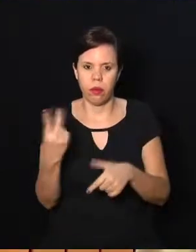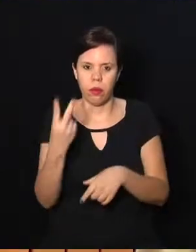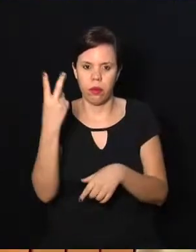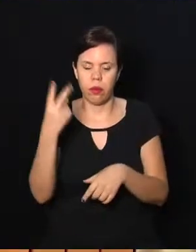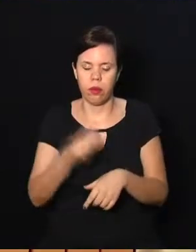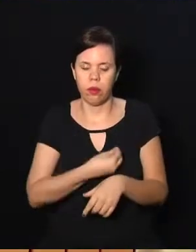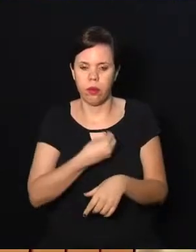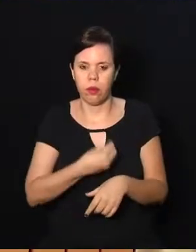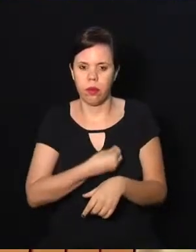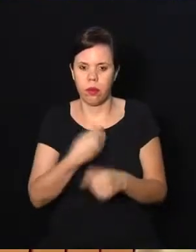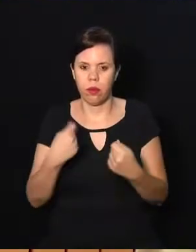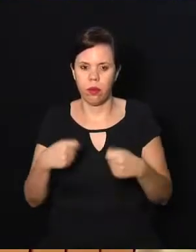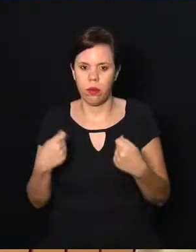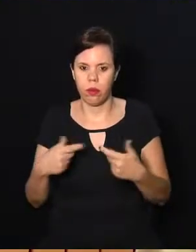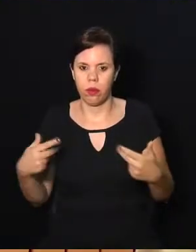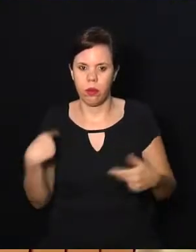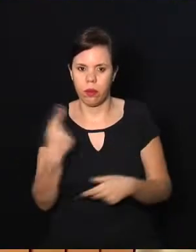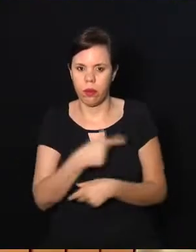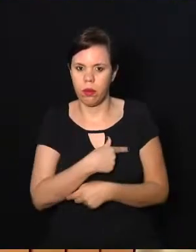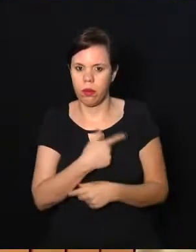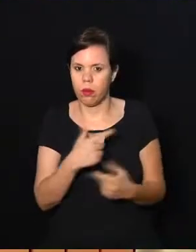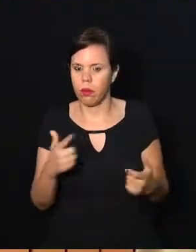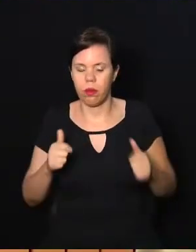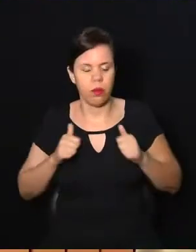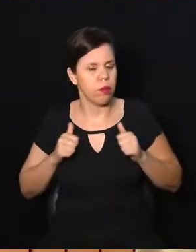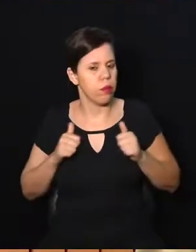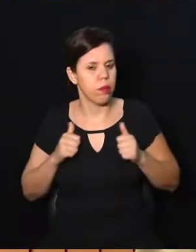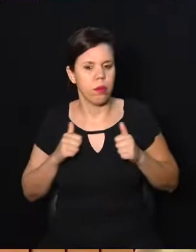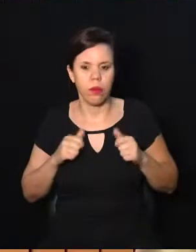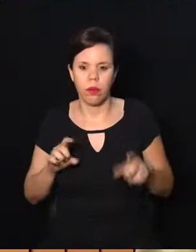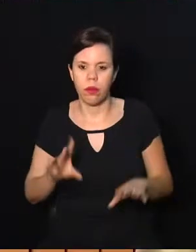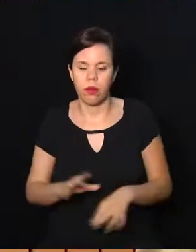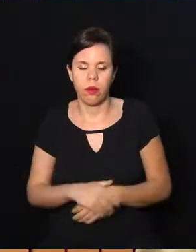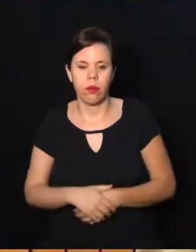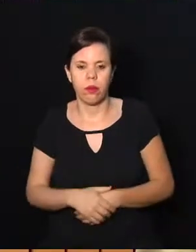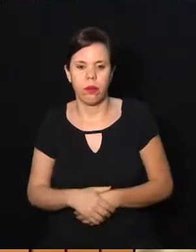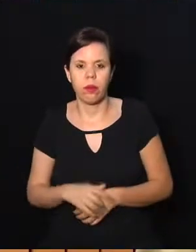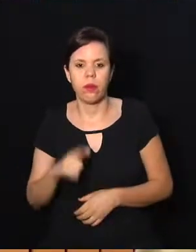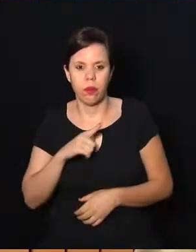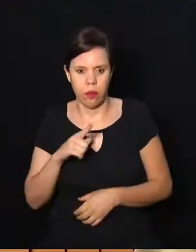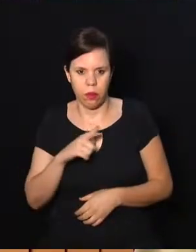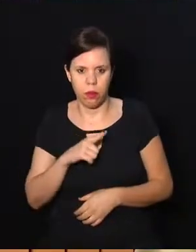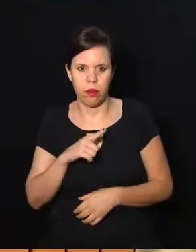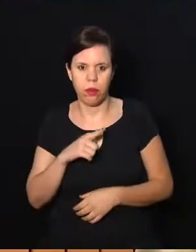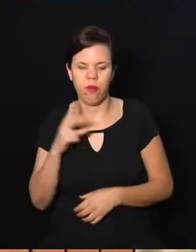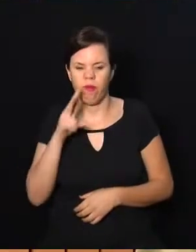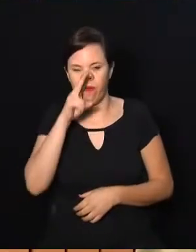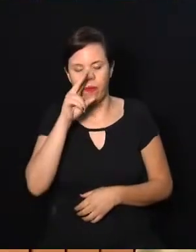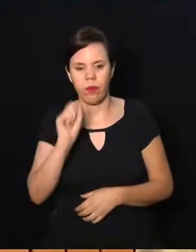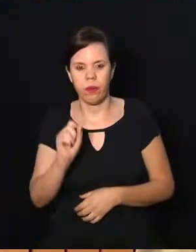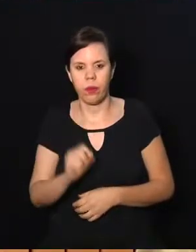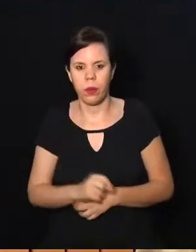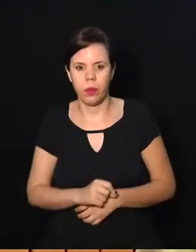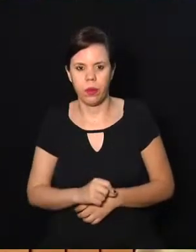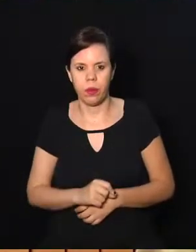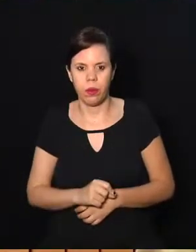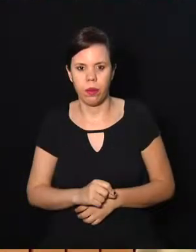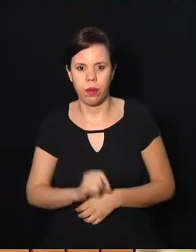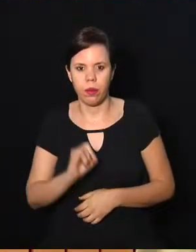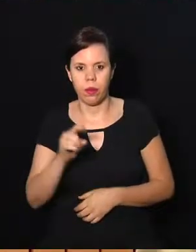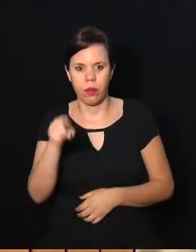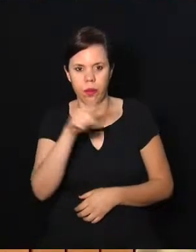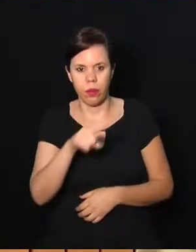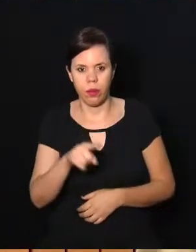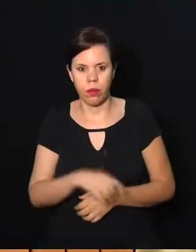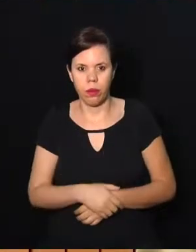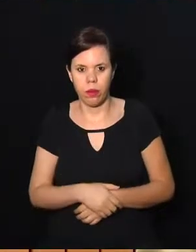à vida, a necessidade de nós não nos acomodarmos. Existe uma colocação muito forte que diz que se você